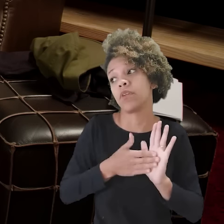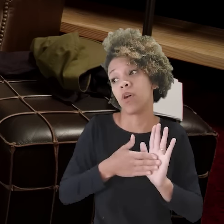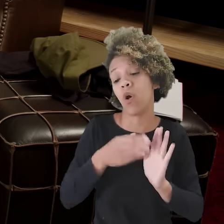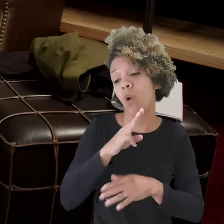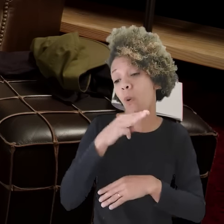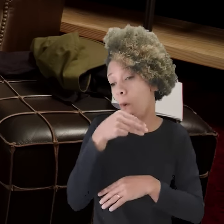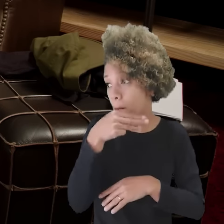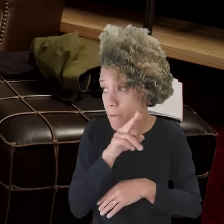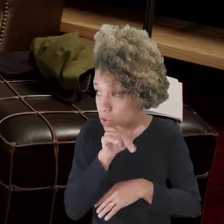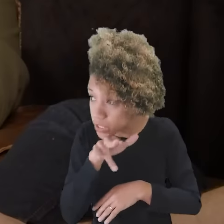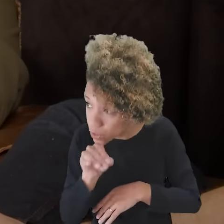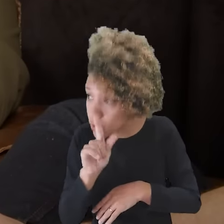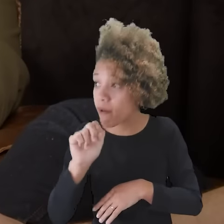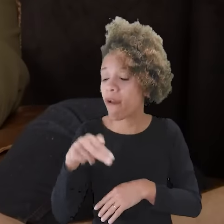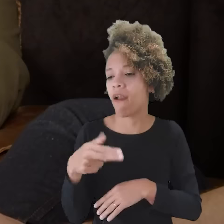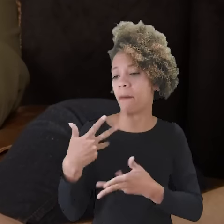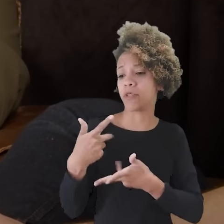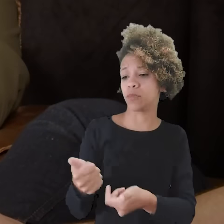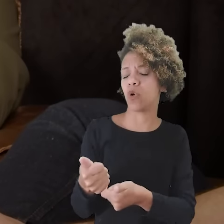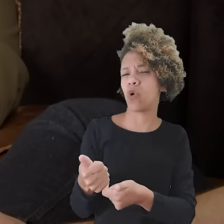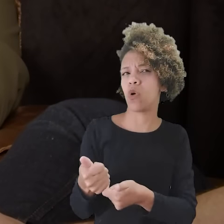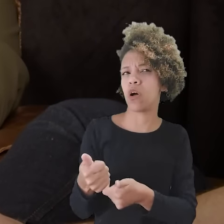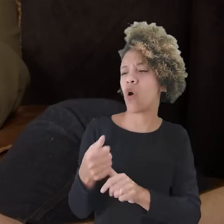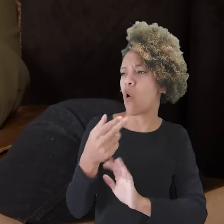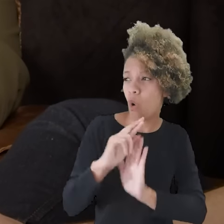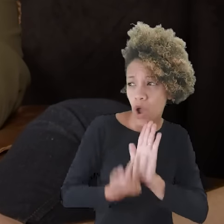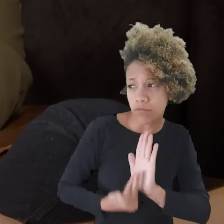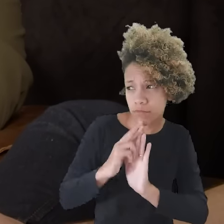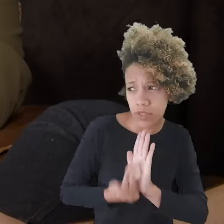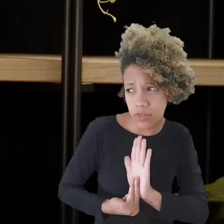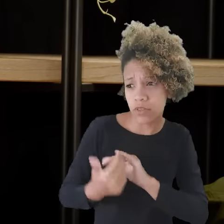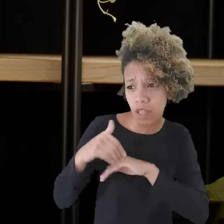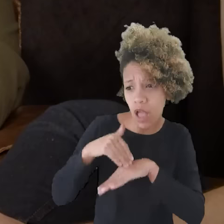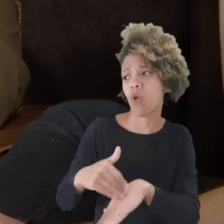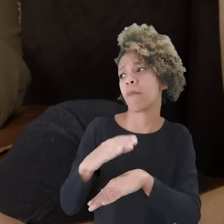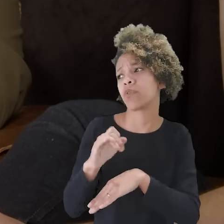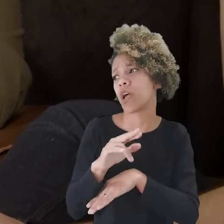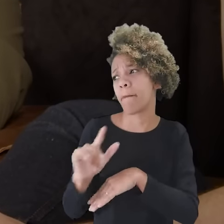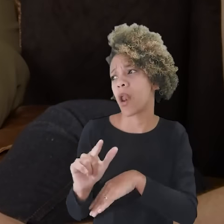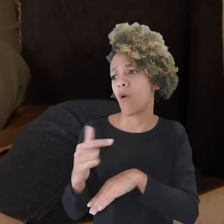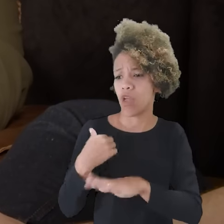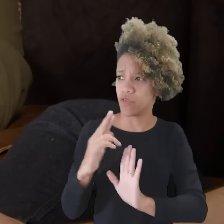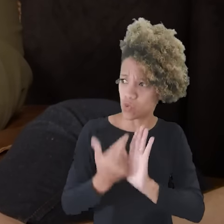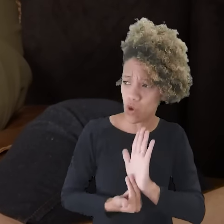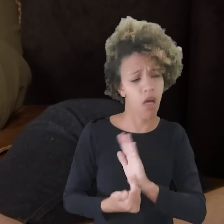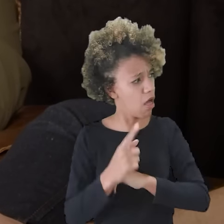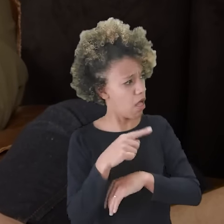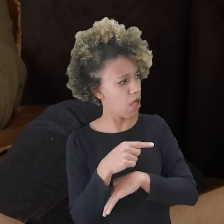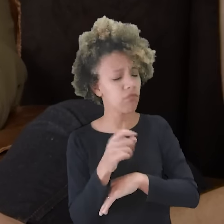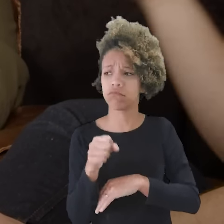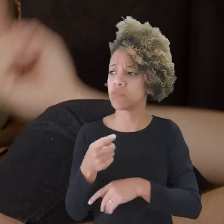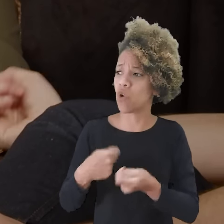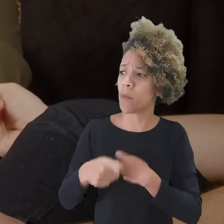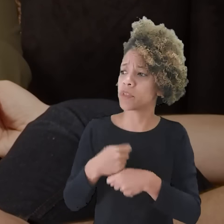era um murilogan Murilo ganha ele me chamou pra ser roteirista dele não é eu ia ser roteirista também é um negócio